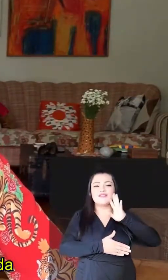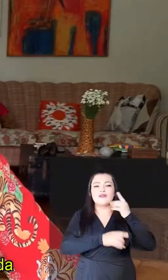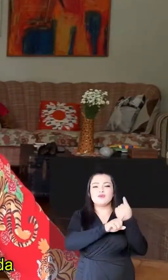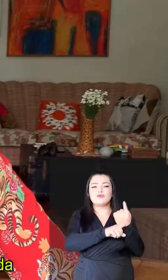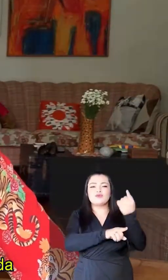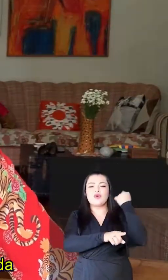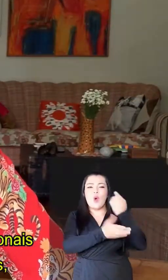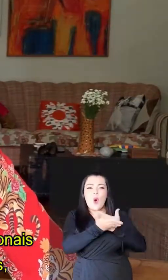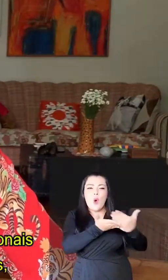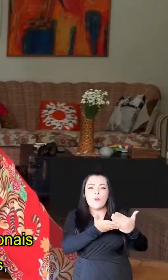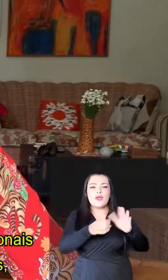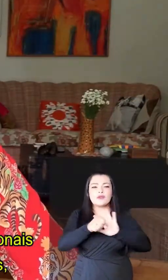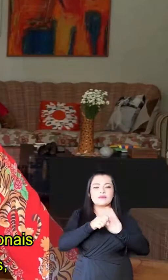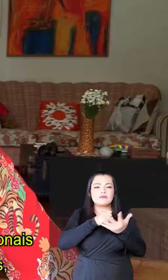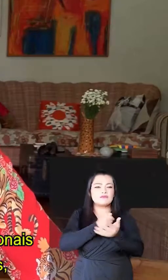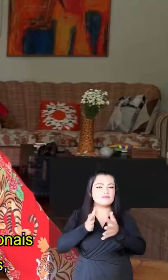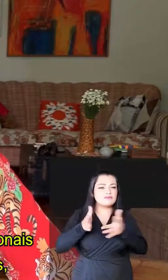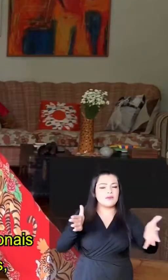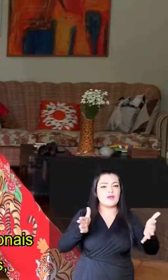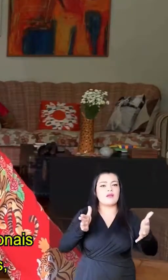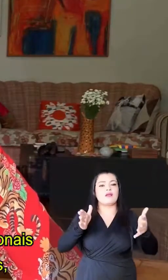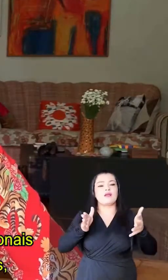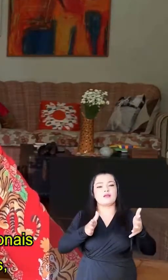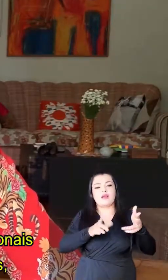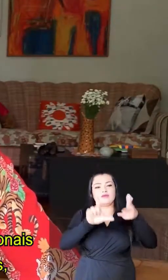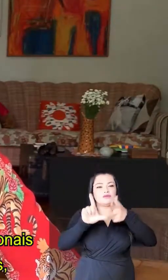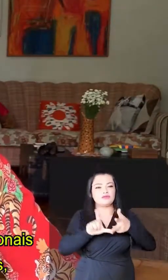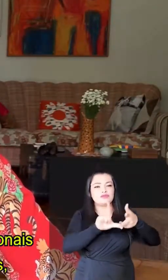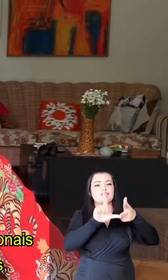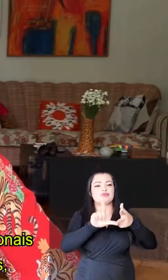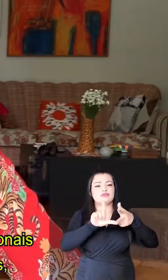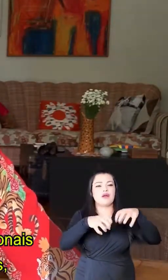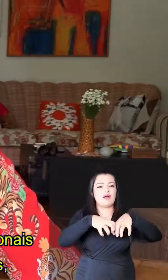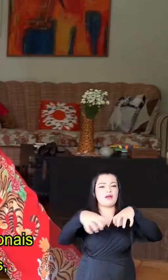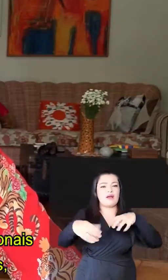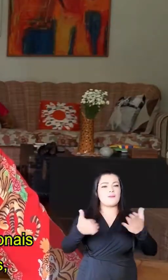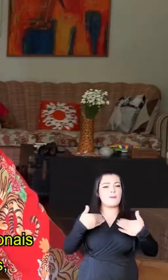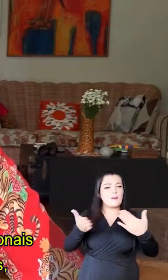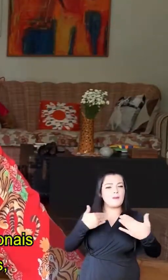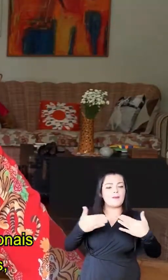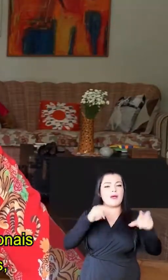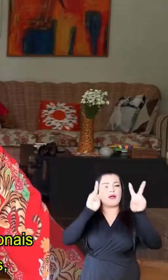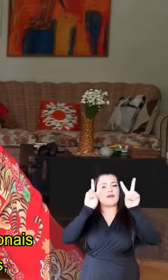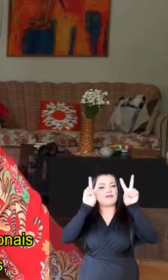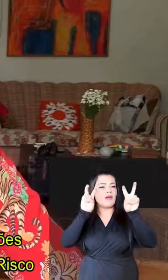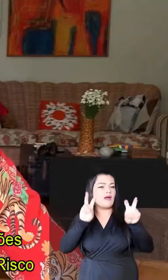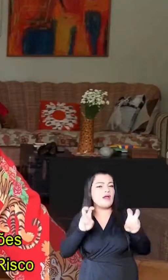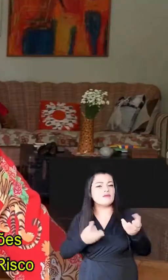no início também da pandemia, um ciclo de webinário para profissionais de museus, com temas